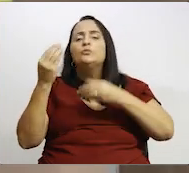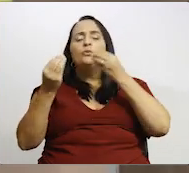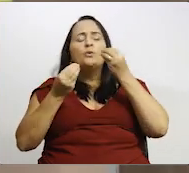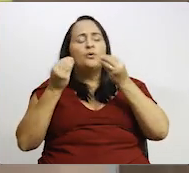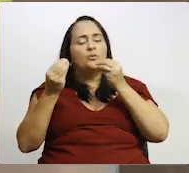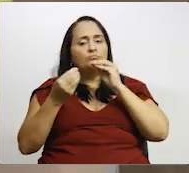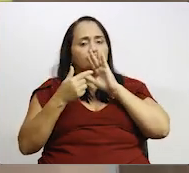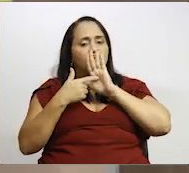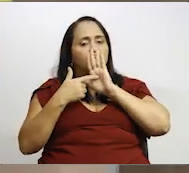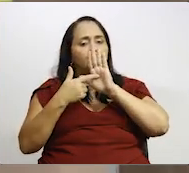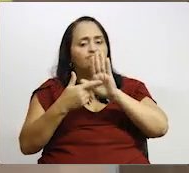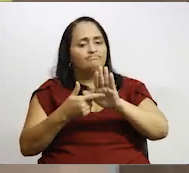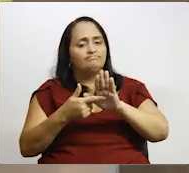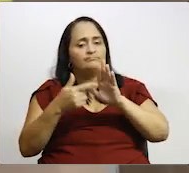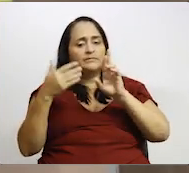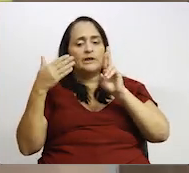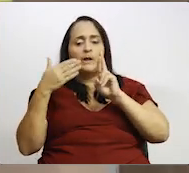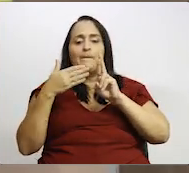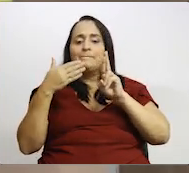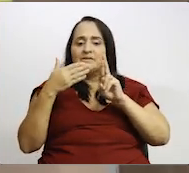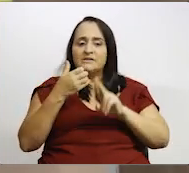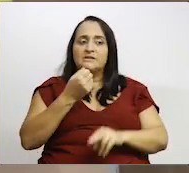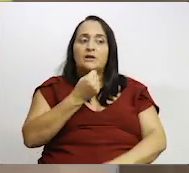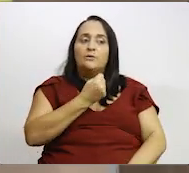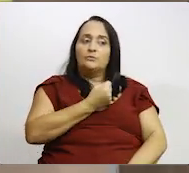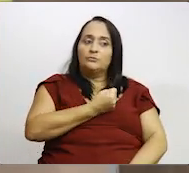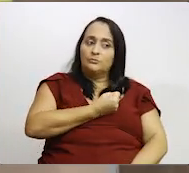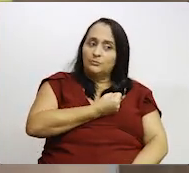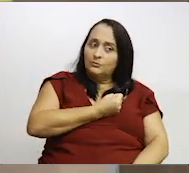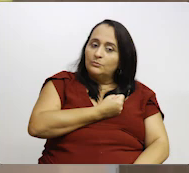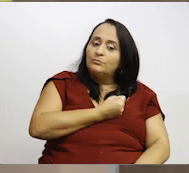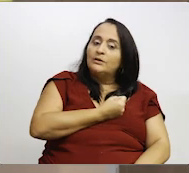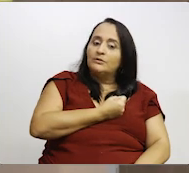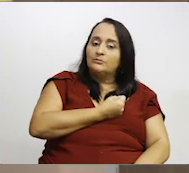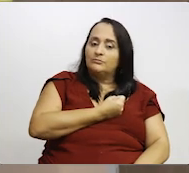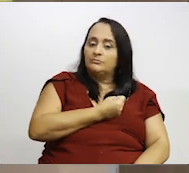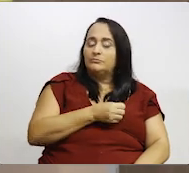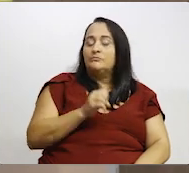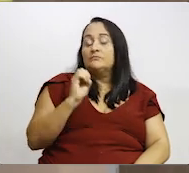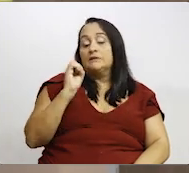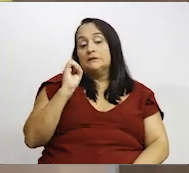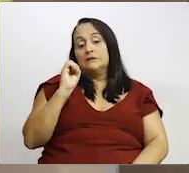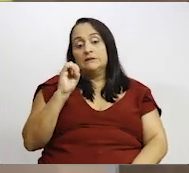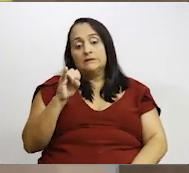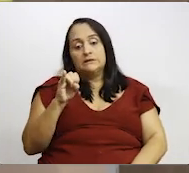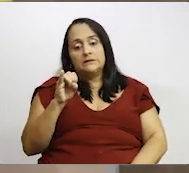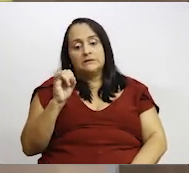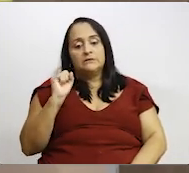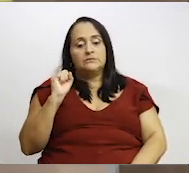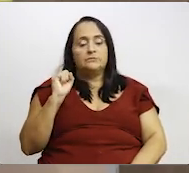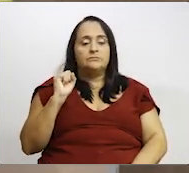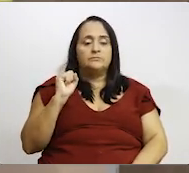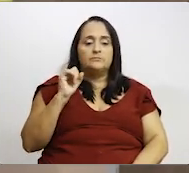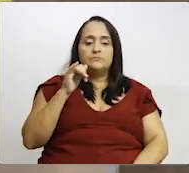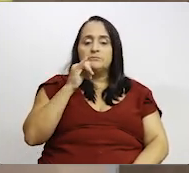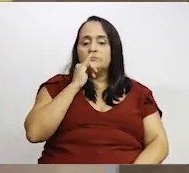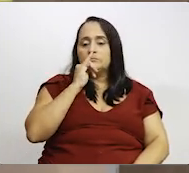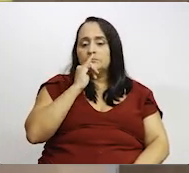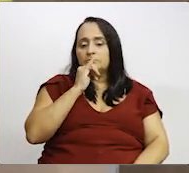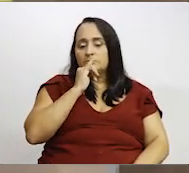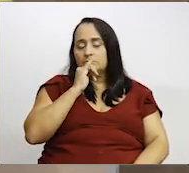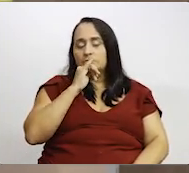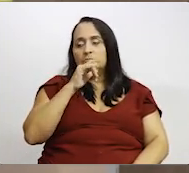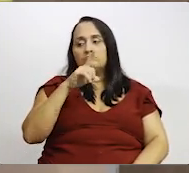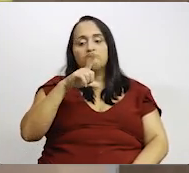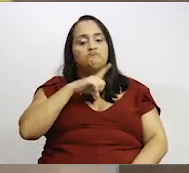gente representar esse número usando uma outra fração. Se a fração ela